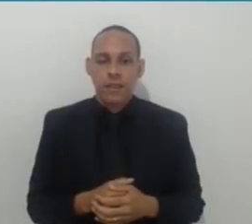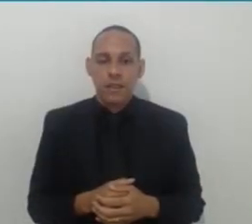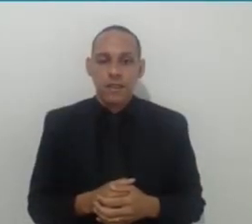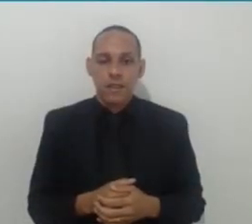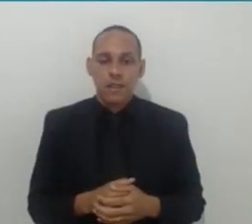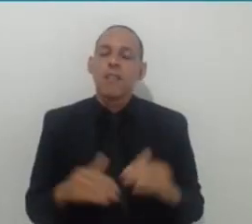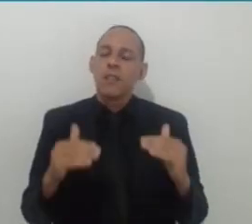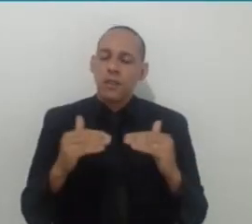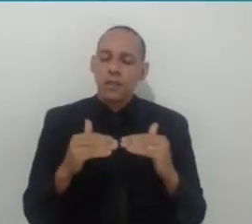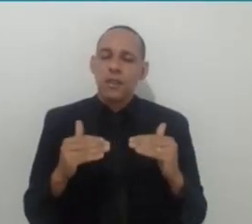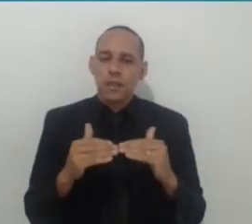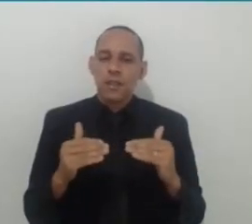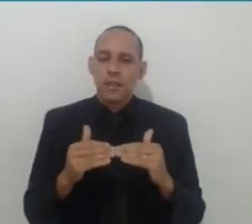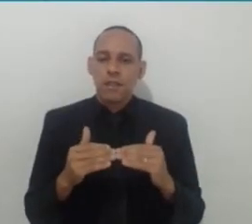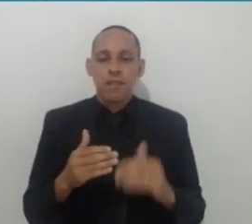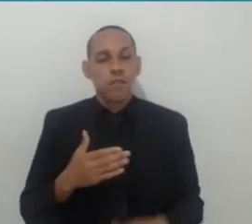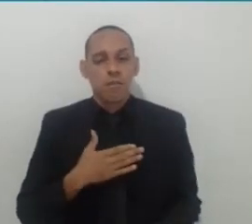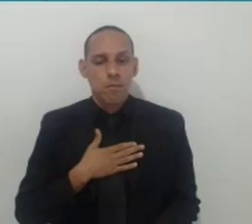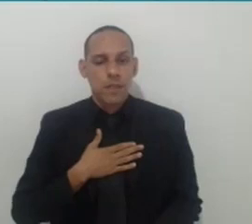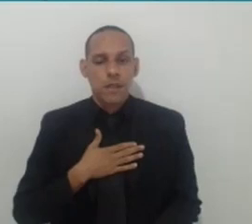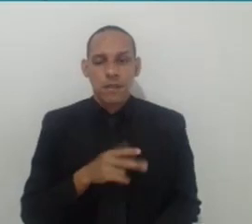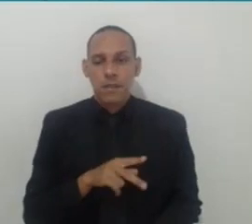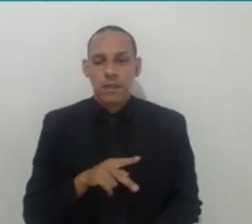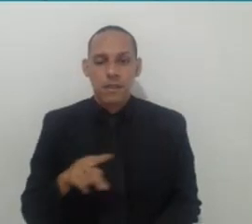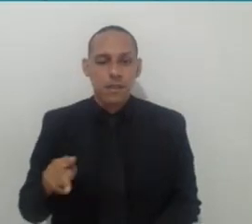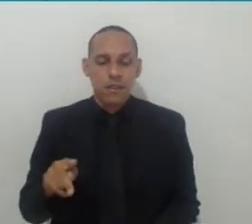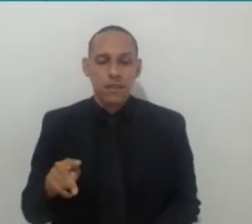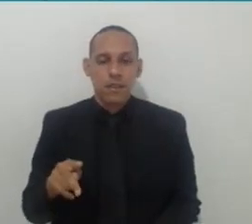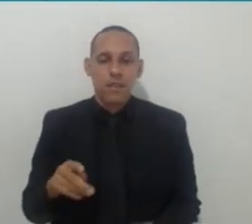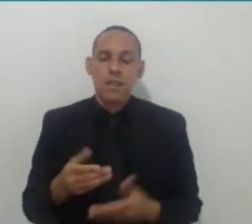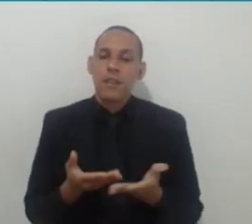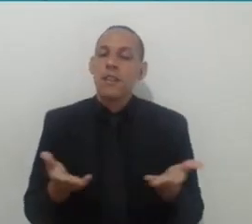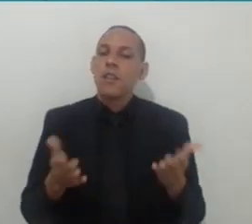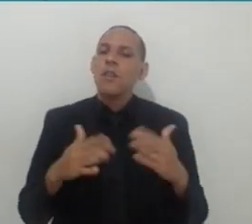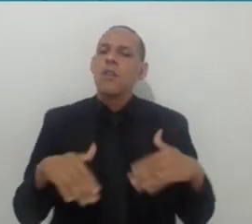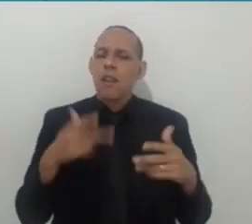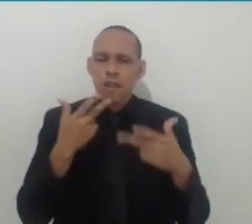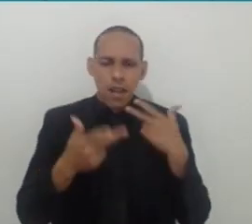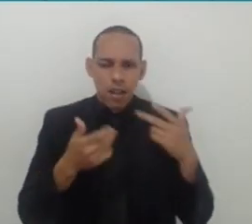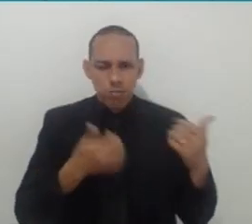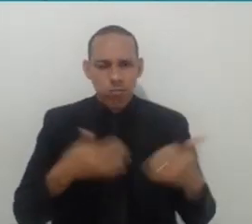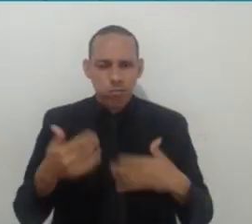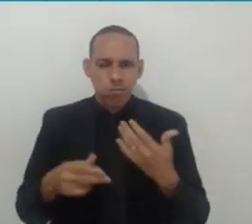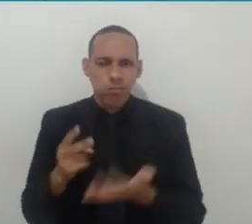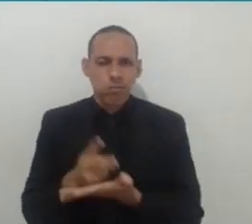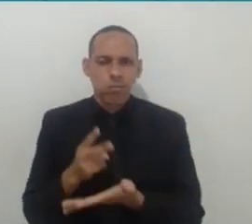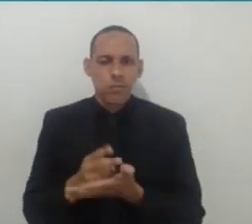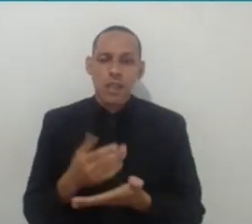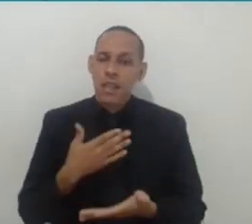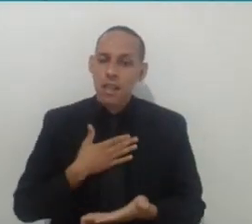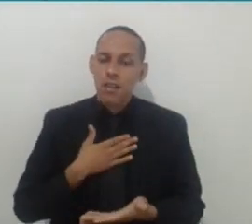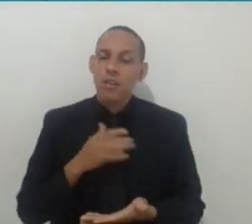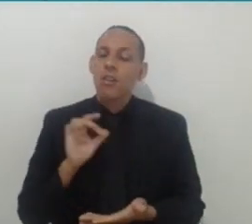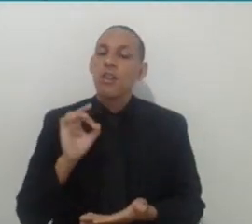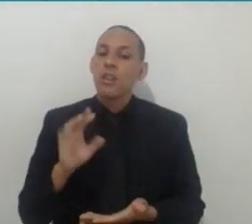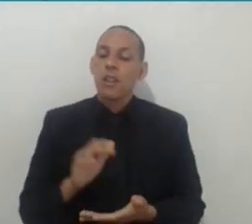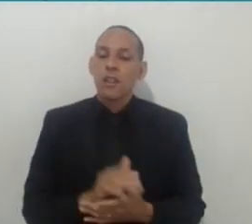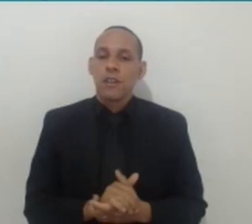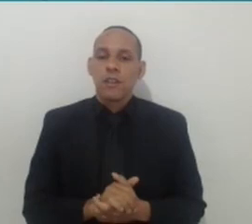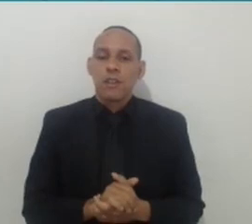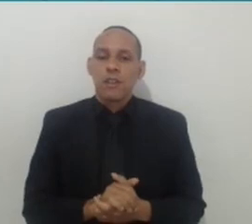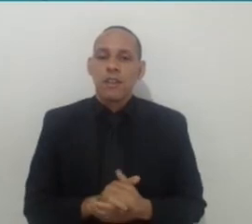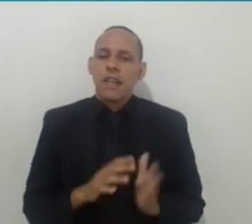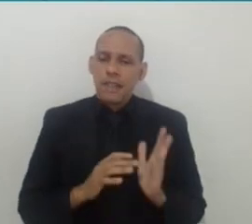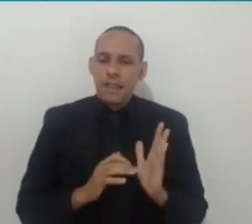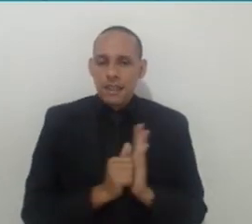Concordamos. De minha parte, senhor presidente, todos vão falar ainda, né? De minha parte, eu gostaria de deixar